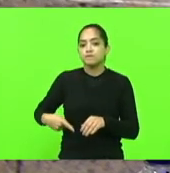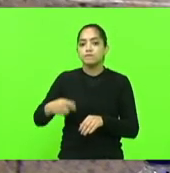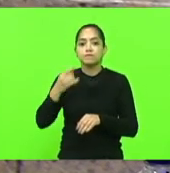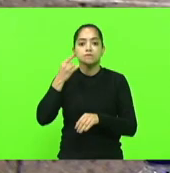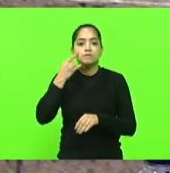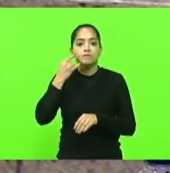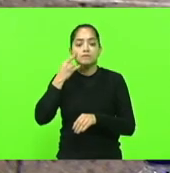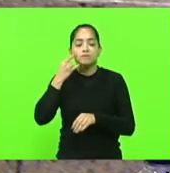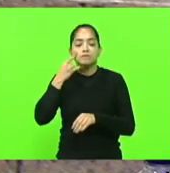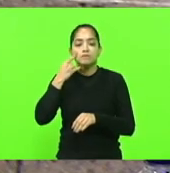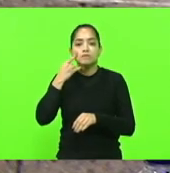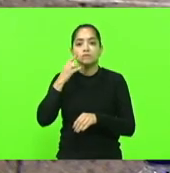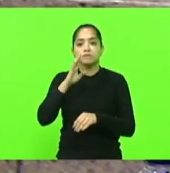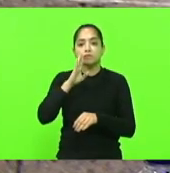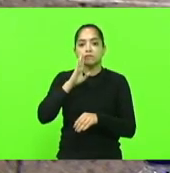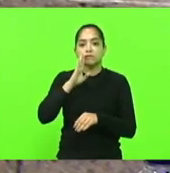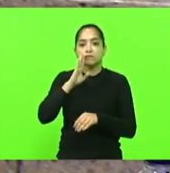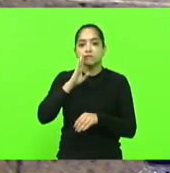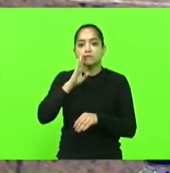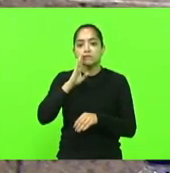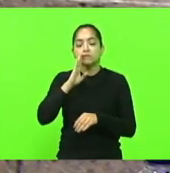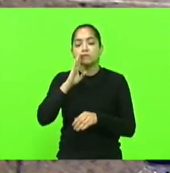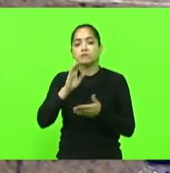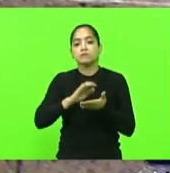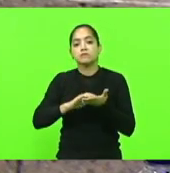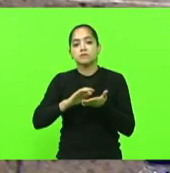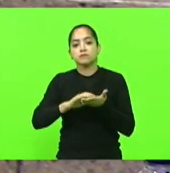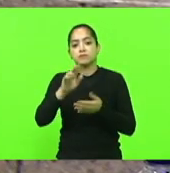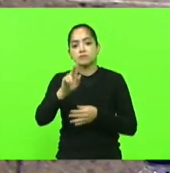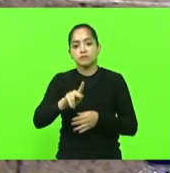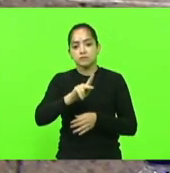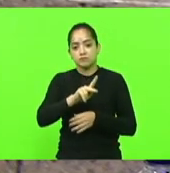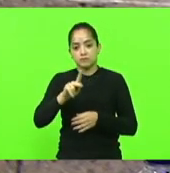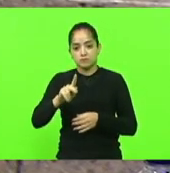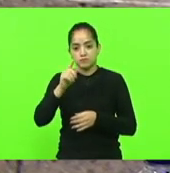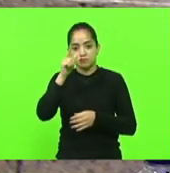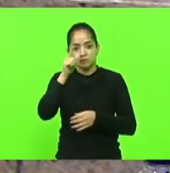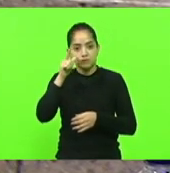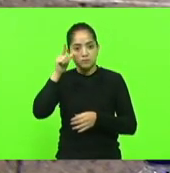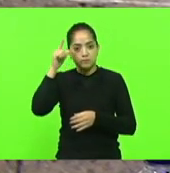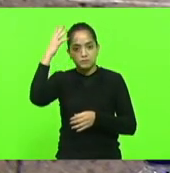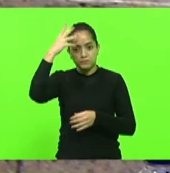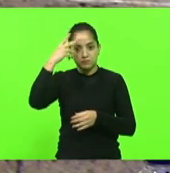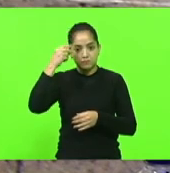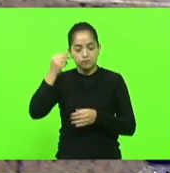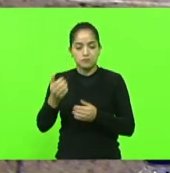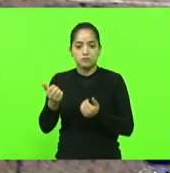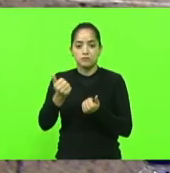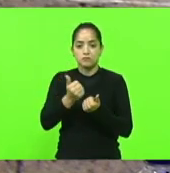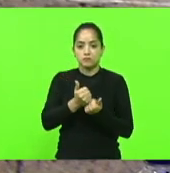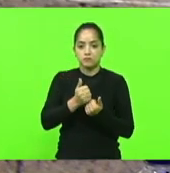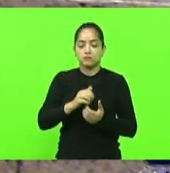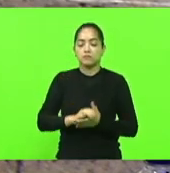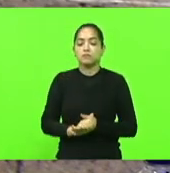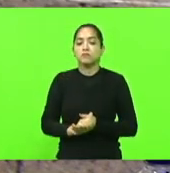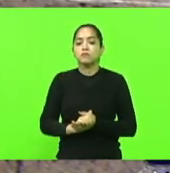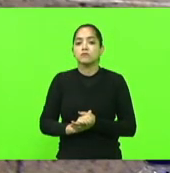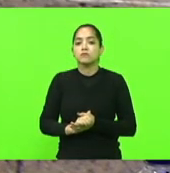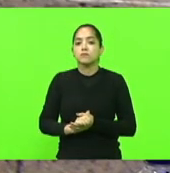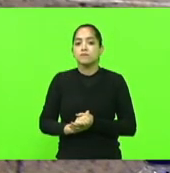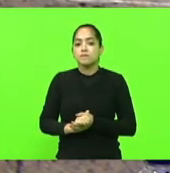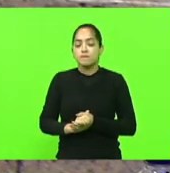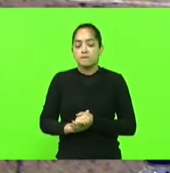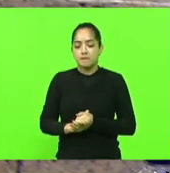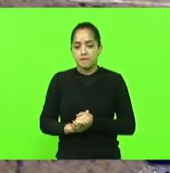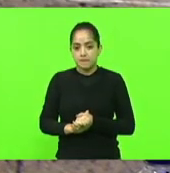secretaria, deputado Ricardo Alba, padre Pedro Balduceira, Lércio Schister e Luciane Carminati, ad hoc. Às 14 horas do dia 15 do mês de